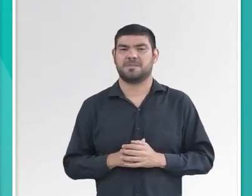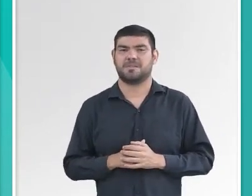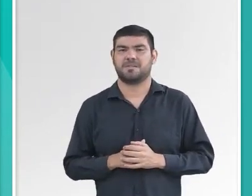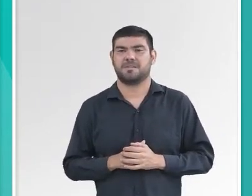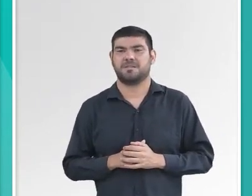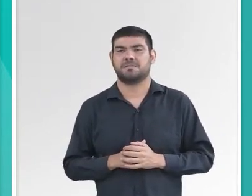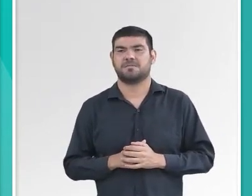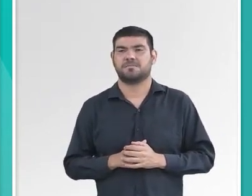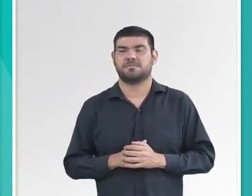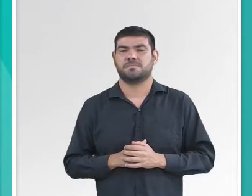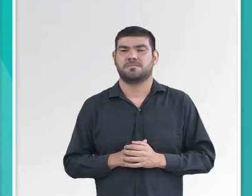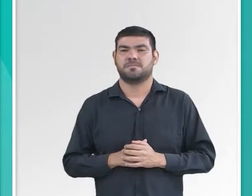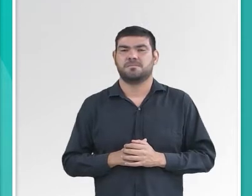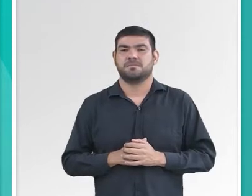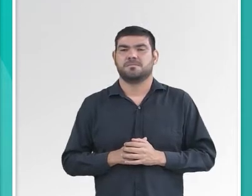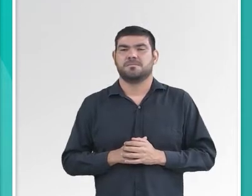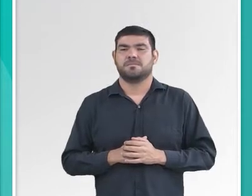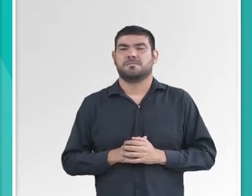festas